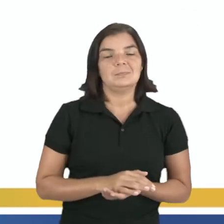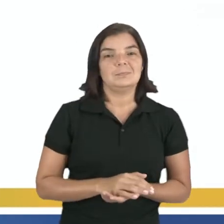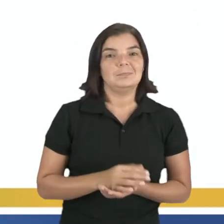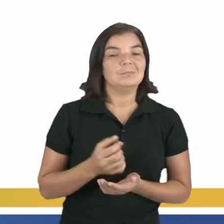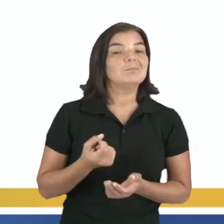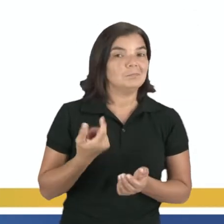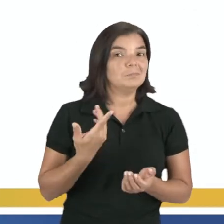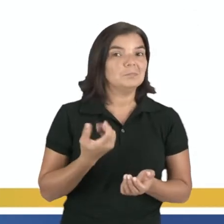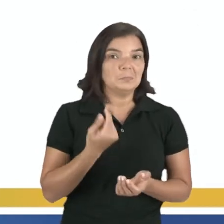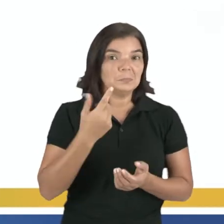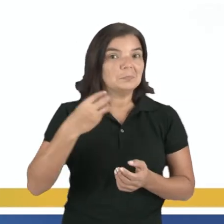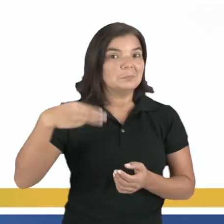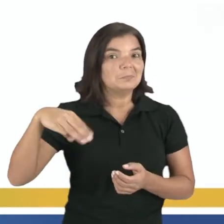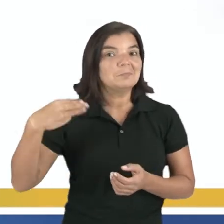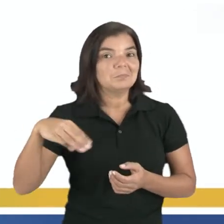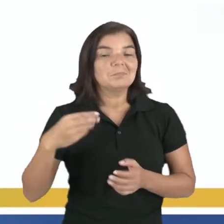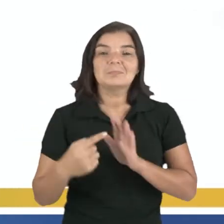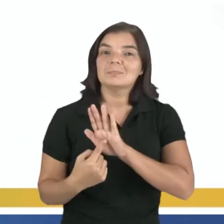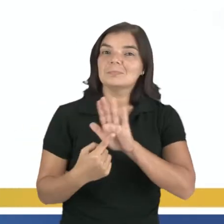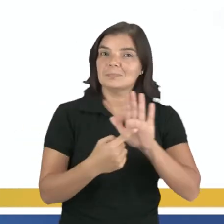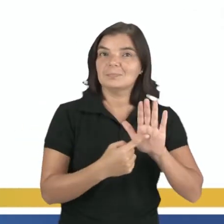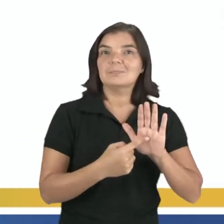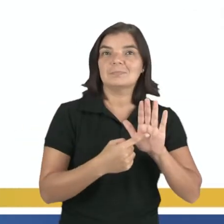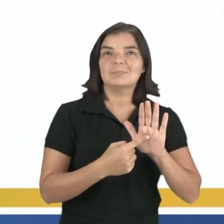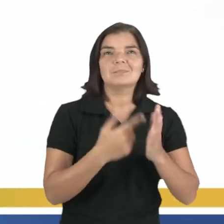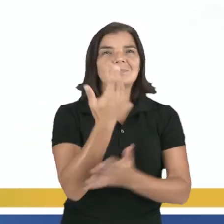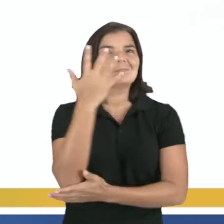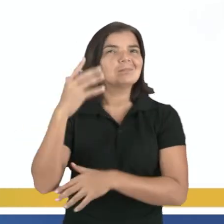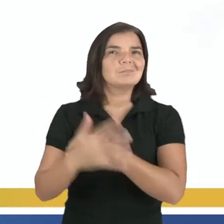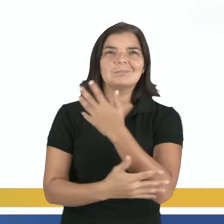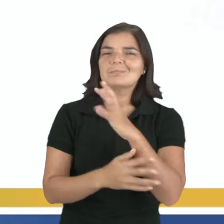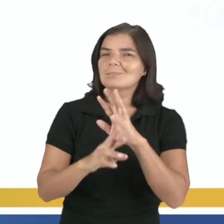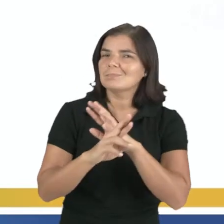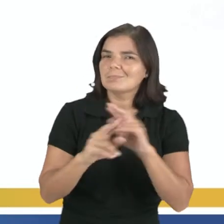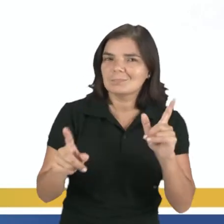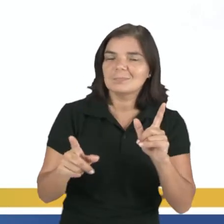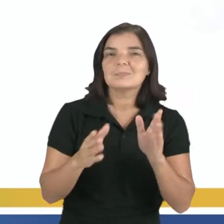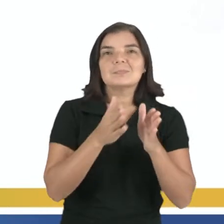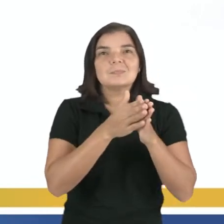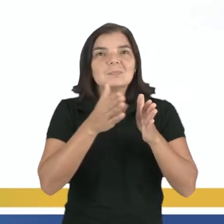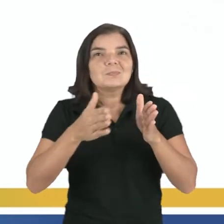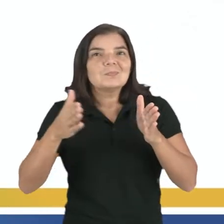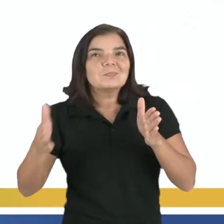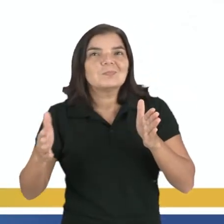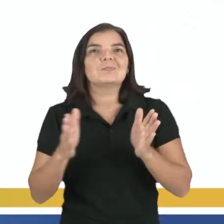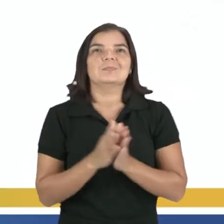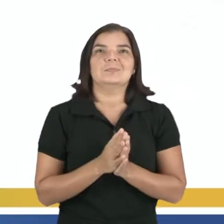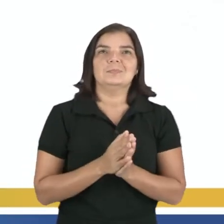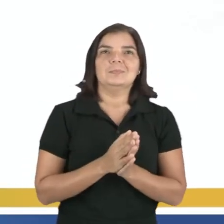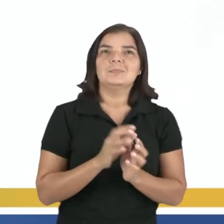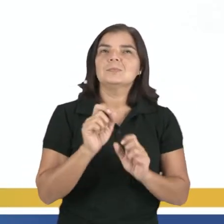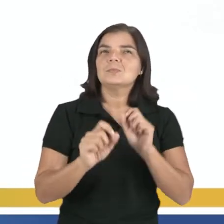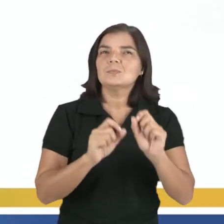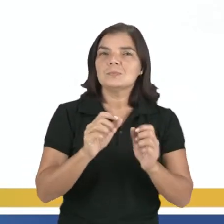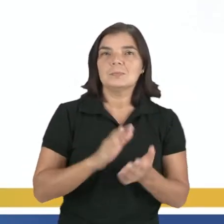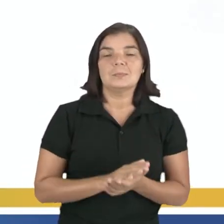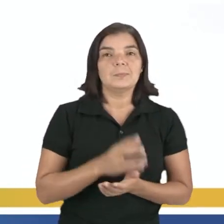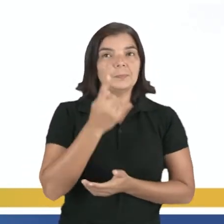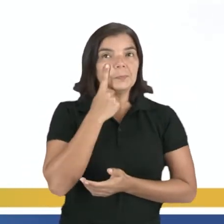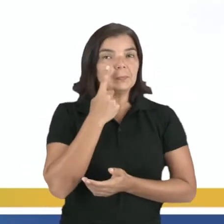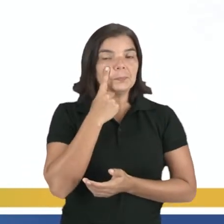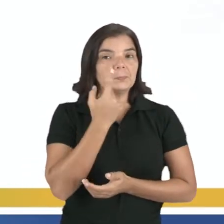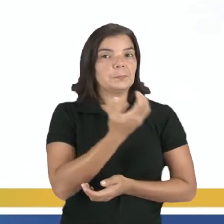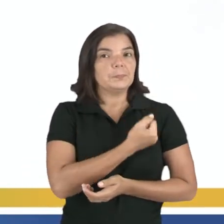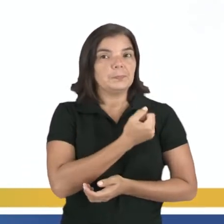misteriosa na matemática, se apresenta na natureza em várias formas, que é a famosa sequência de Fibonacci, né? Observe